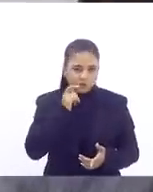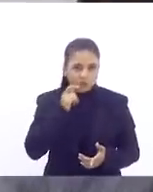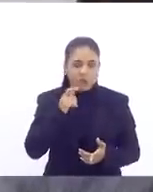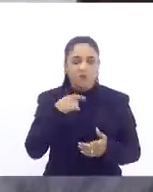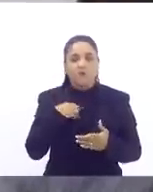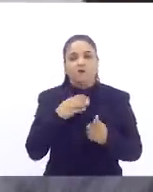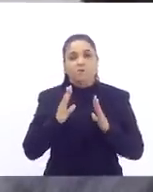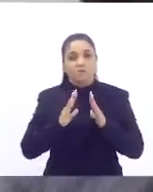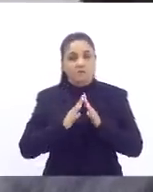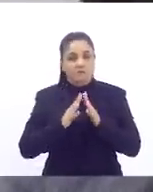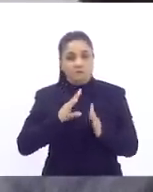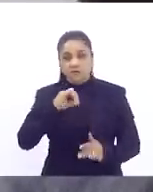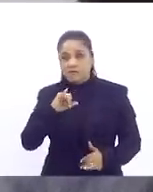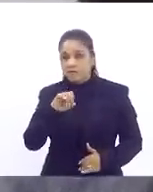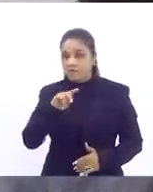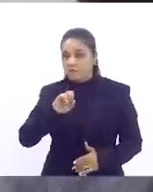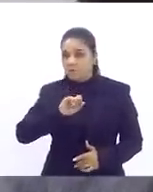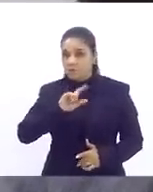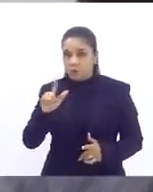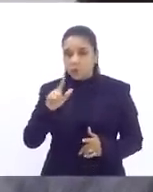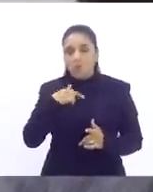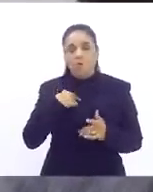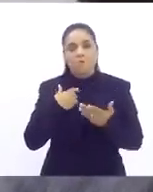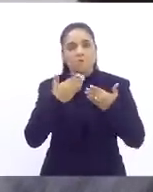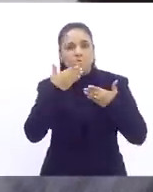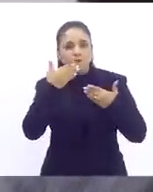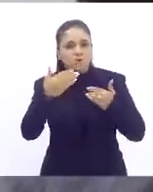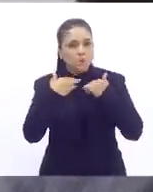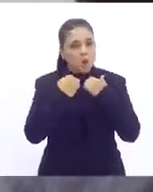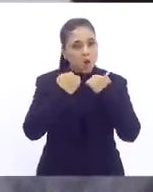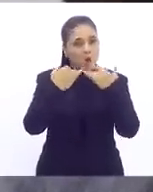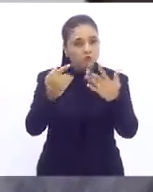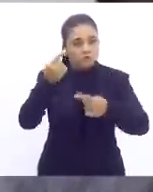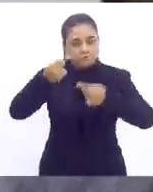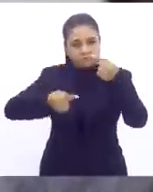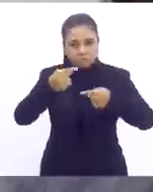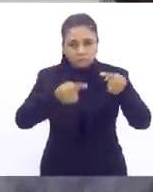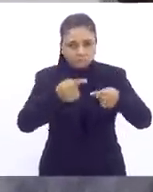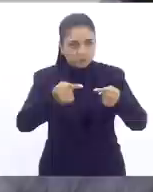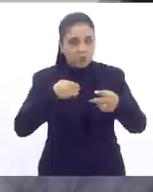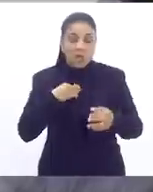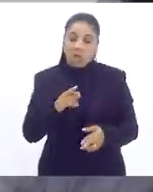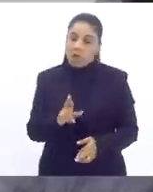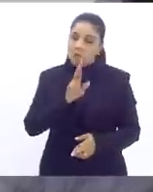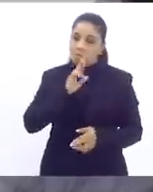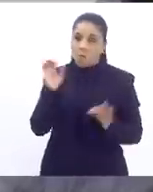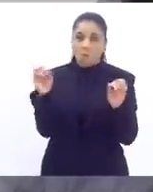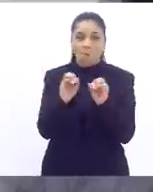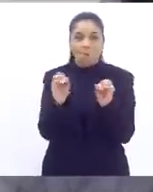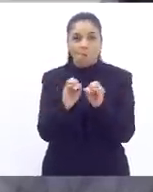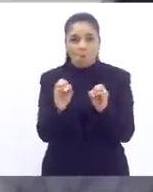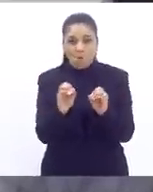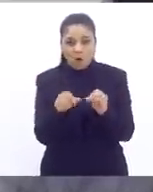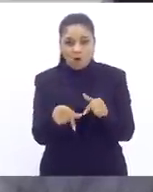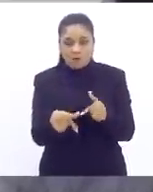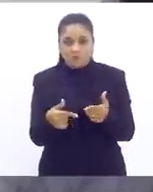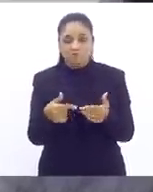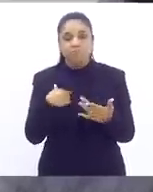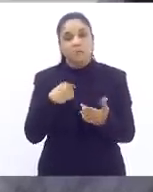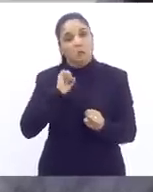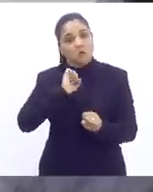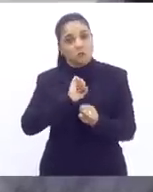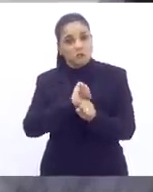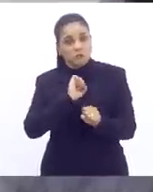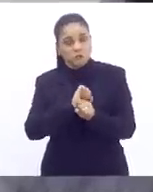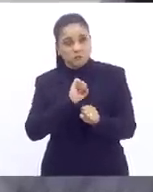casa civil né pedindo uma audiência para tratar desse assunto mas também não tivemos resposta a gente espera também